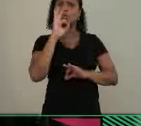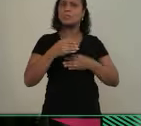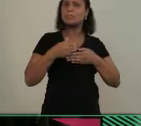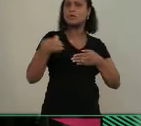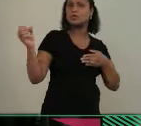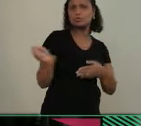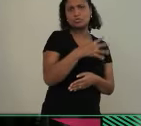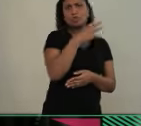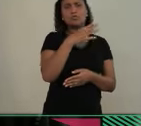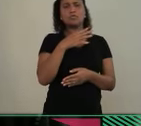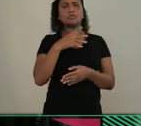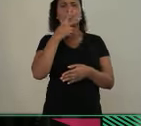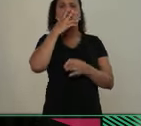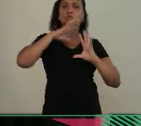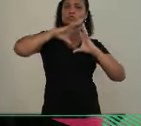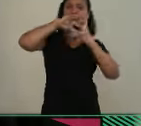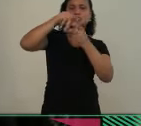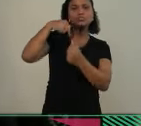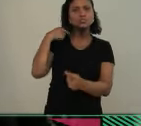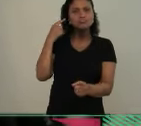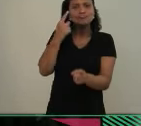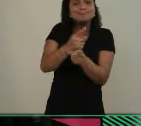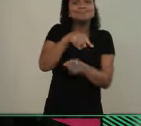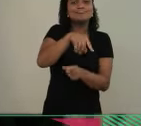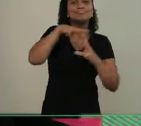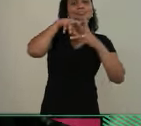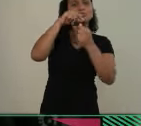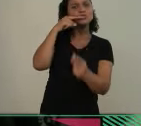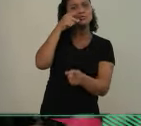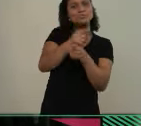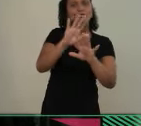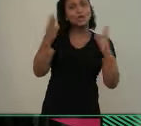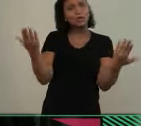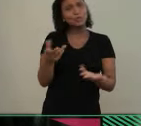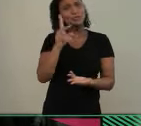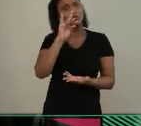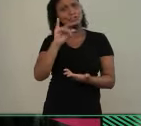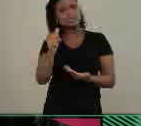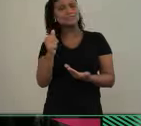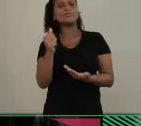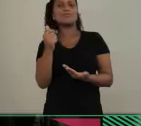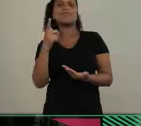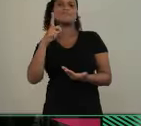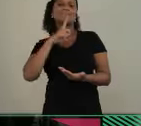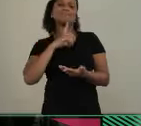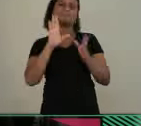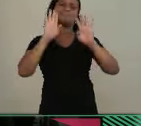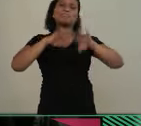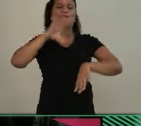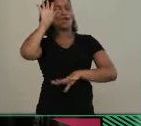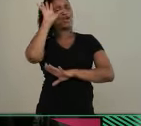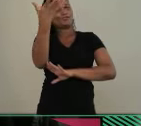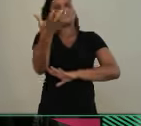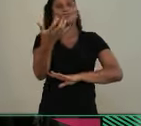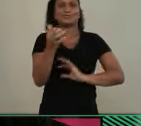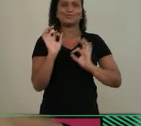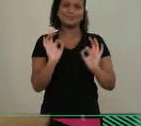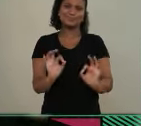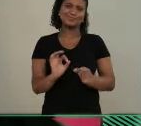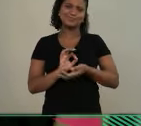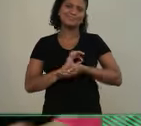coisa completa, foi um mundo a ser descoberto. Ainda é um mundo a ser descoberto, mas hoje em dia ele